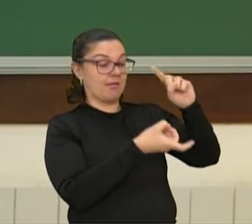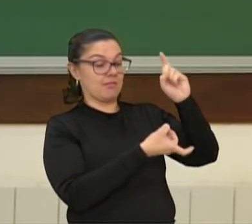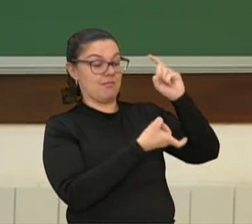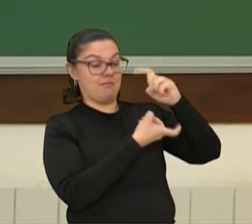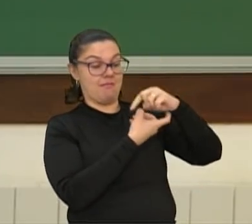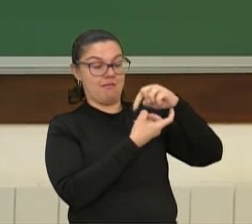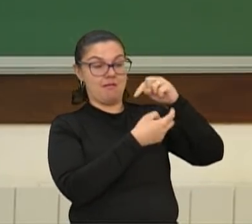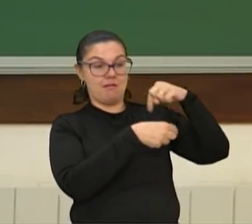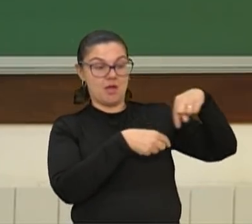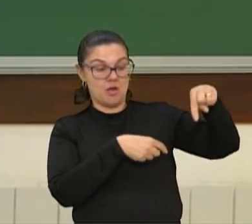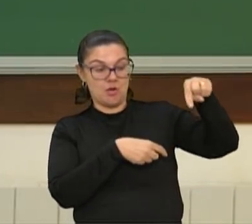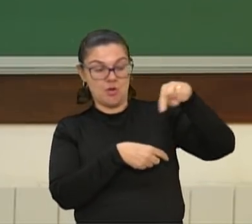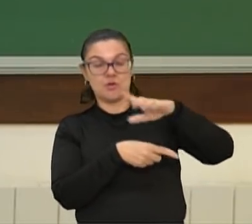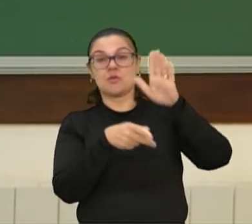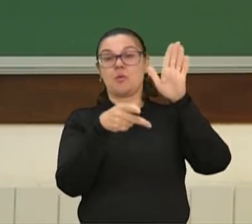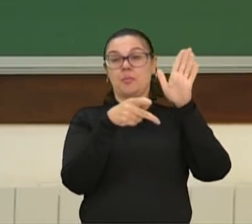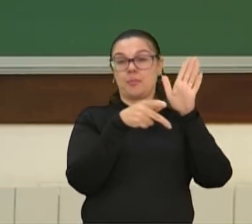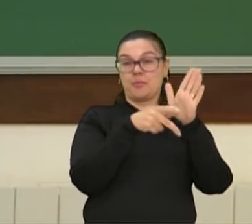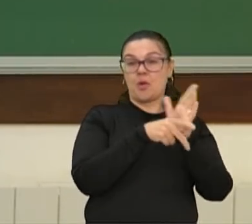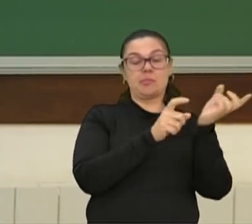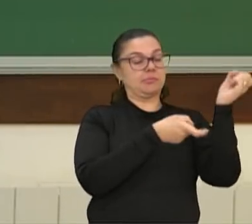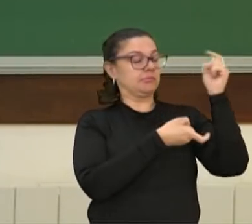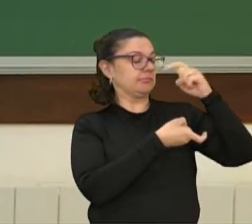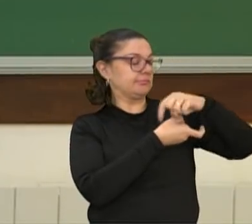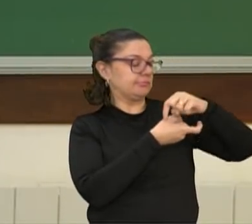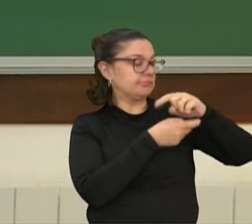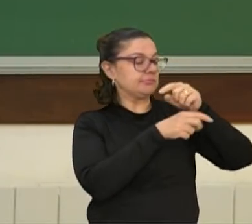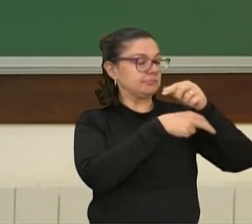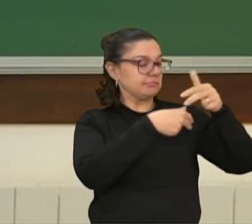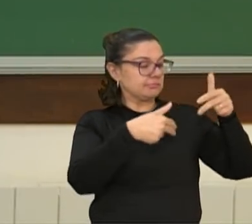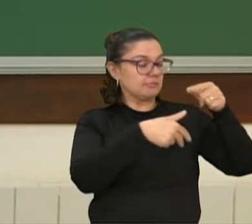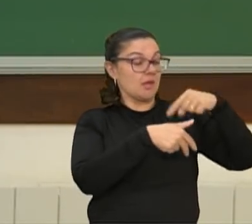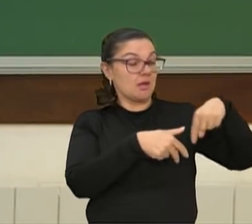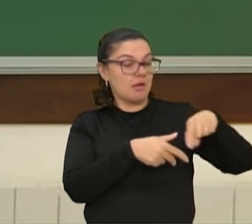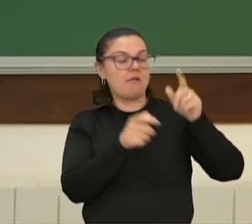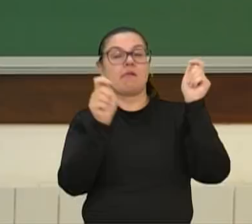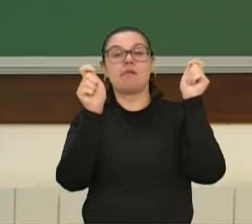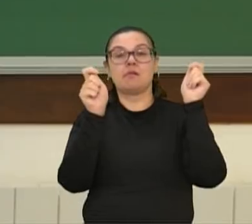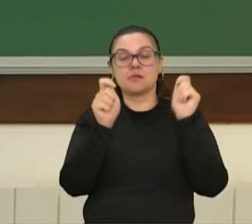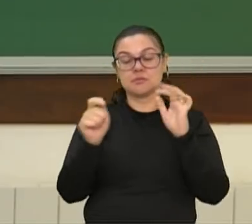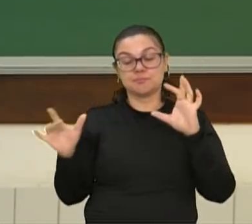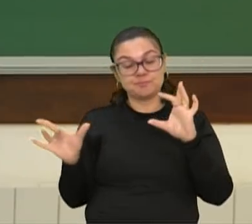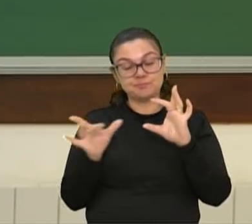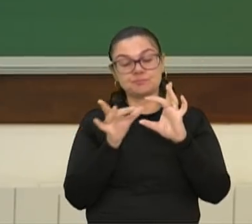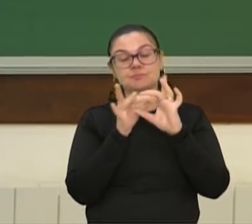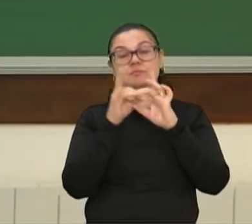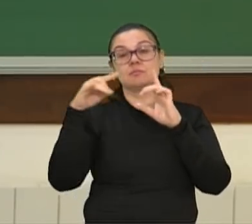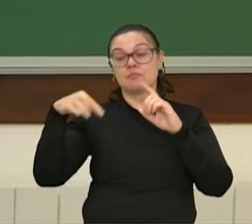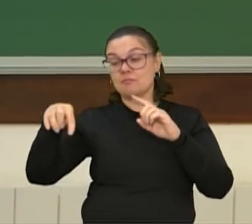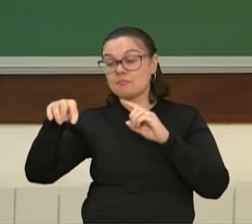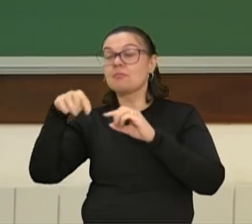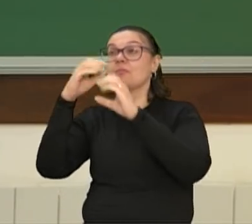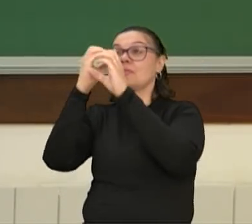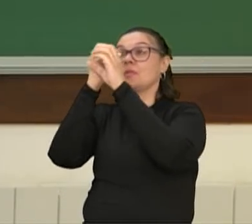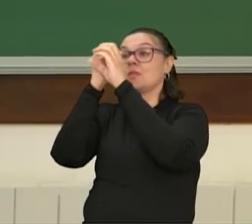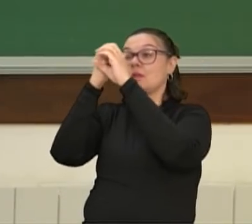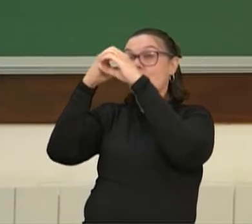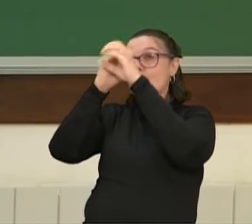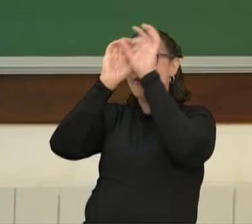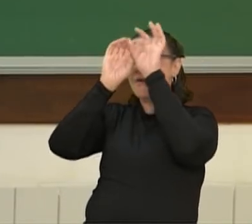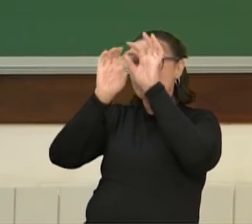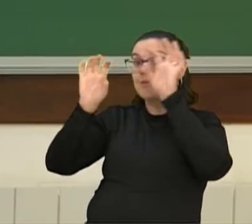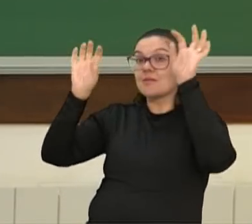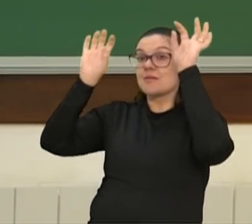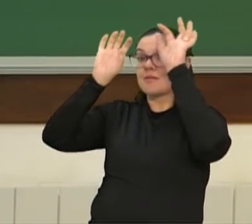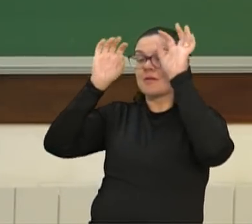astrologia, né, aquela questão dos zodíacos, dos signos, de fato ter alguma influência